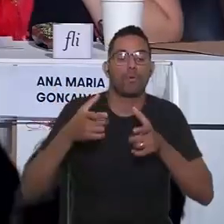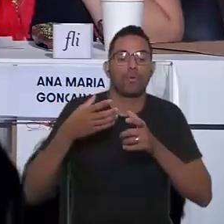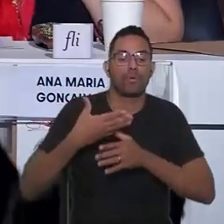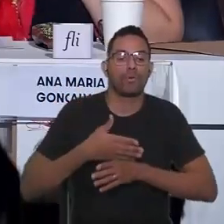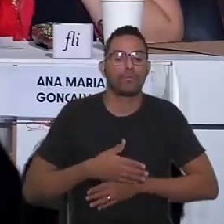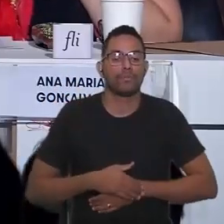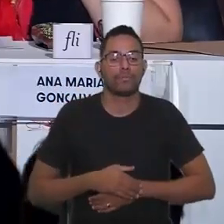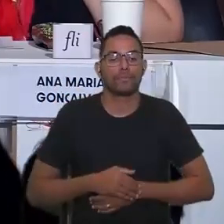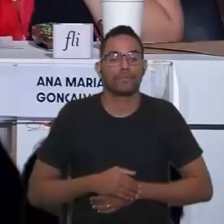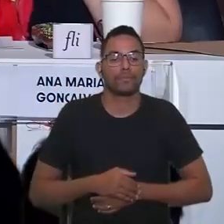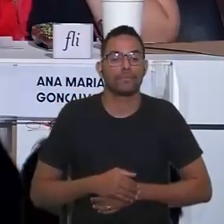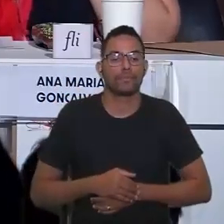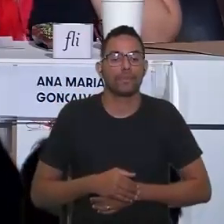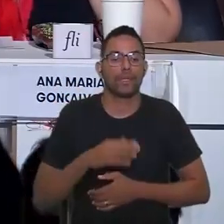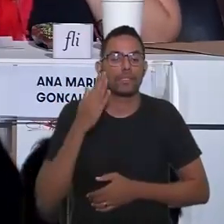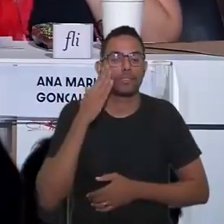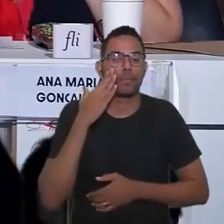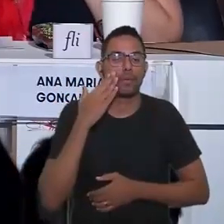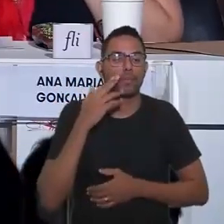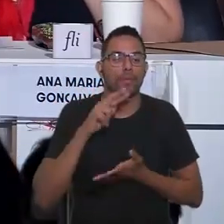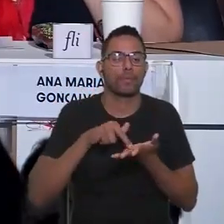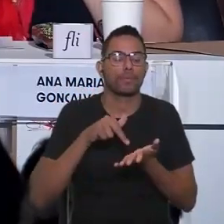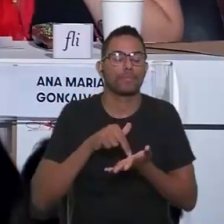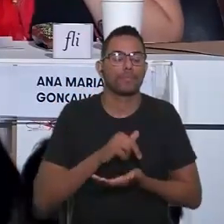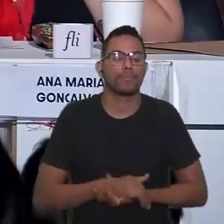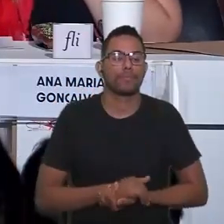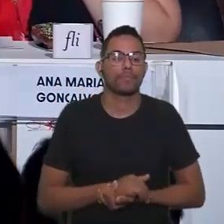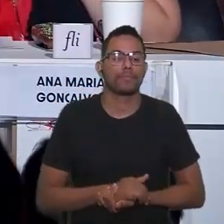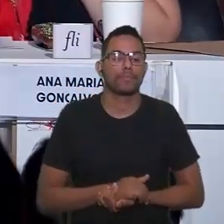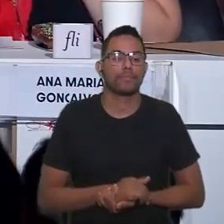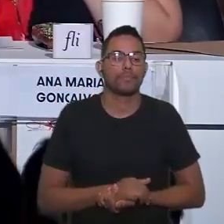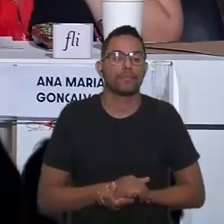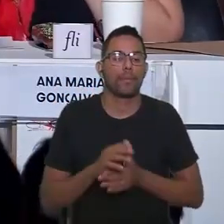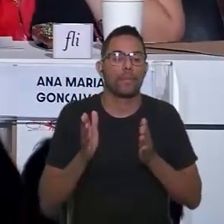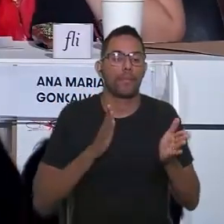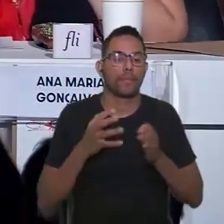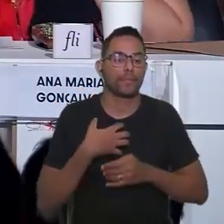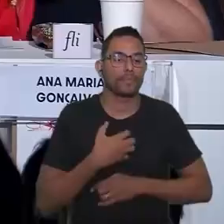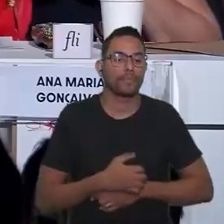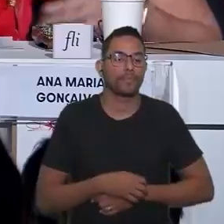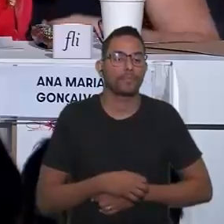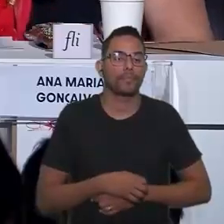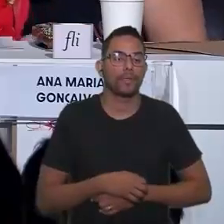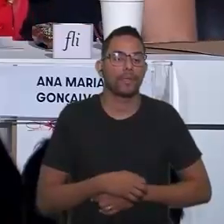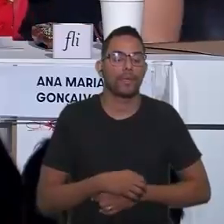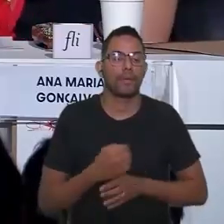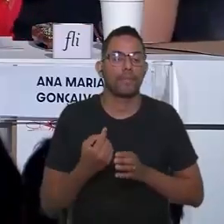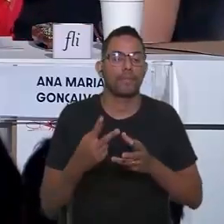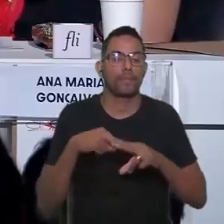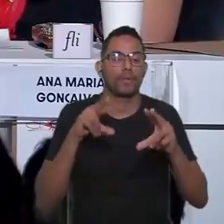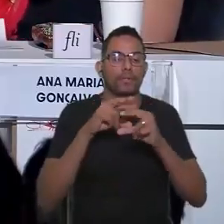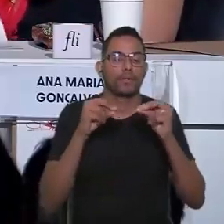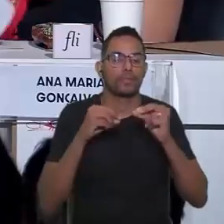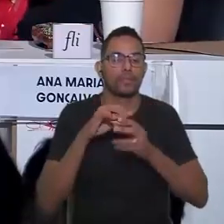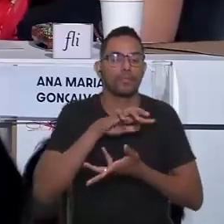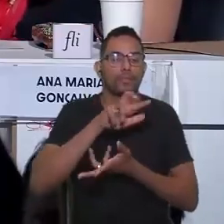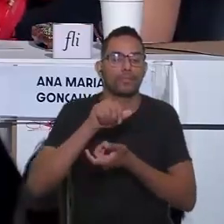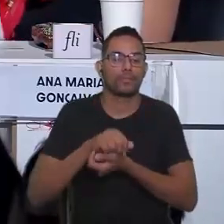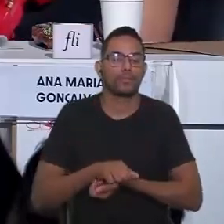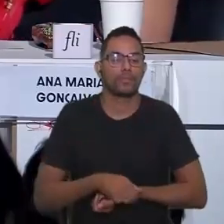origem, manancial de saberes resistentes. É a mobilização e a presentificação do